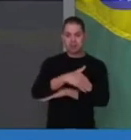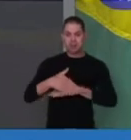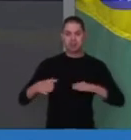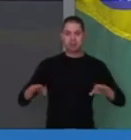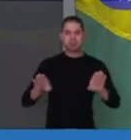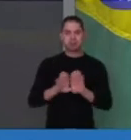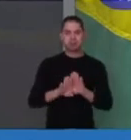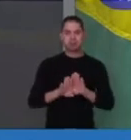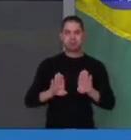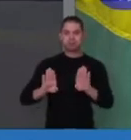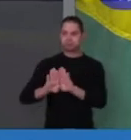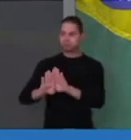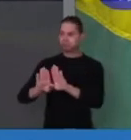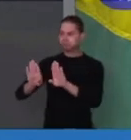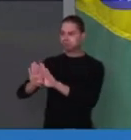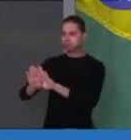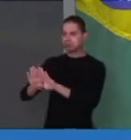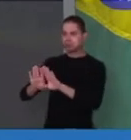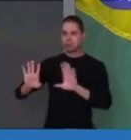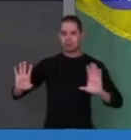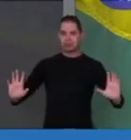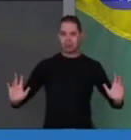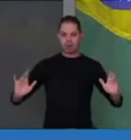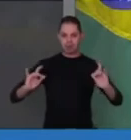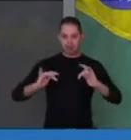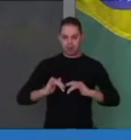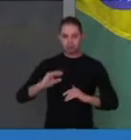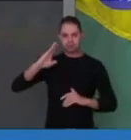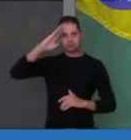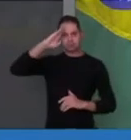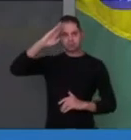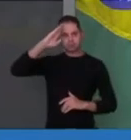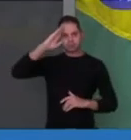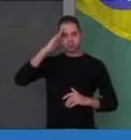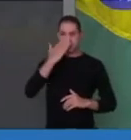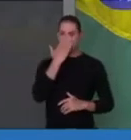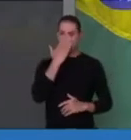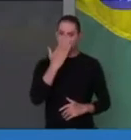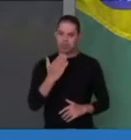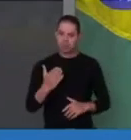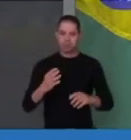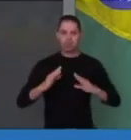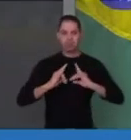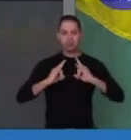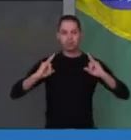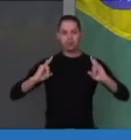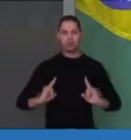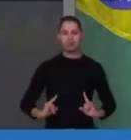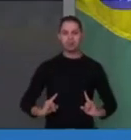toda, e começaram a se juntar em frente ao quartel e aquilo tudo. Bom,